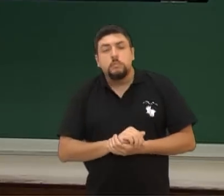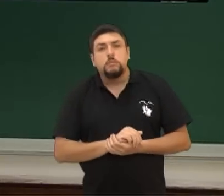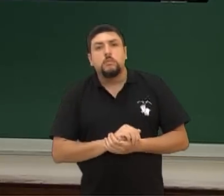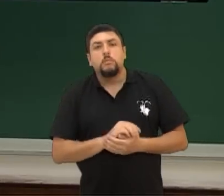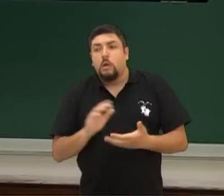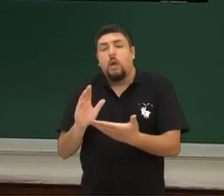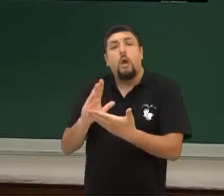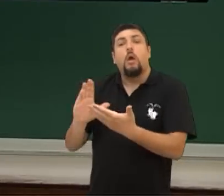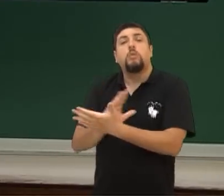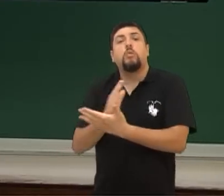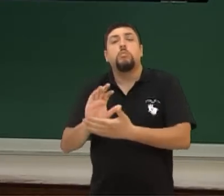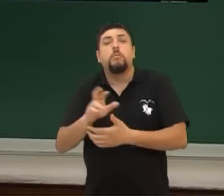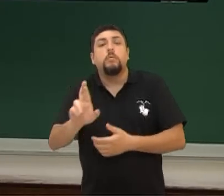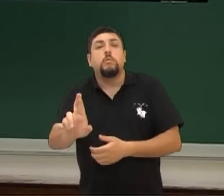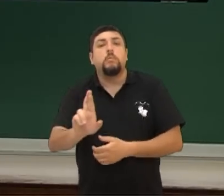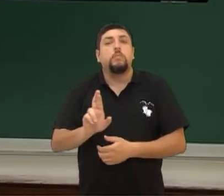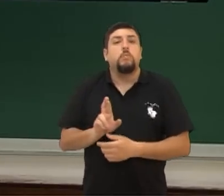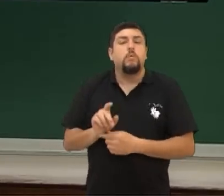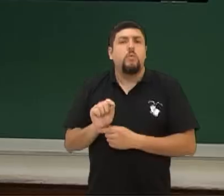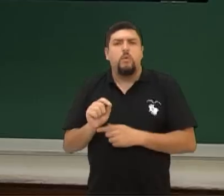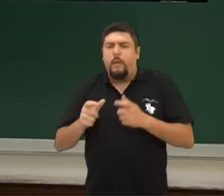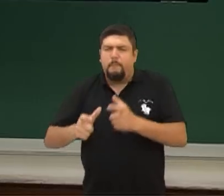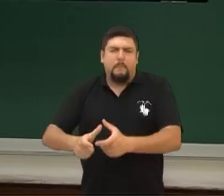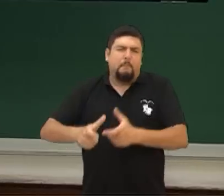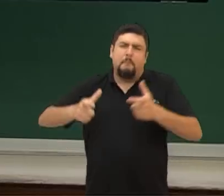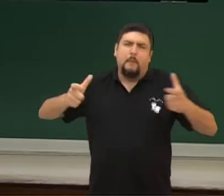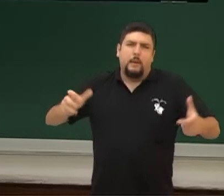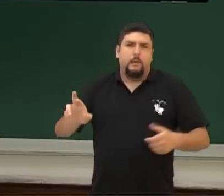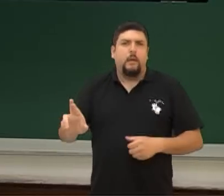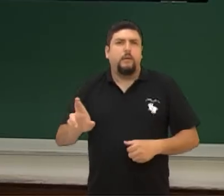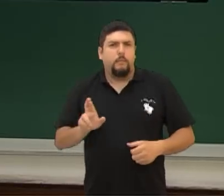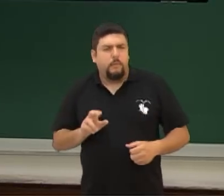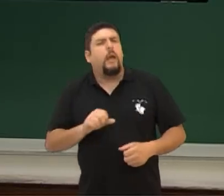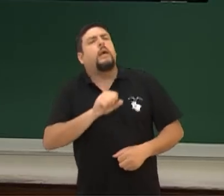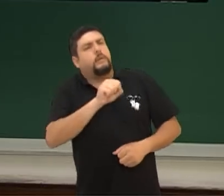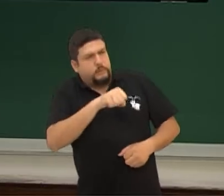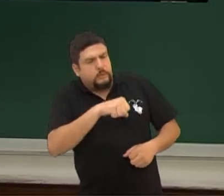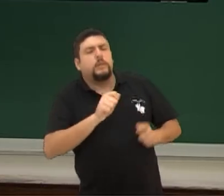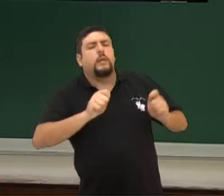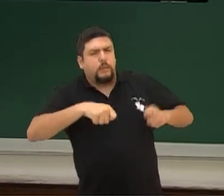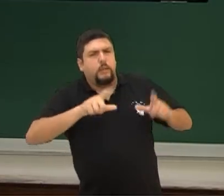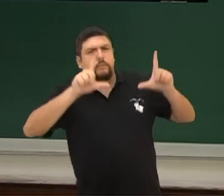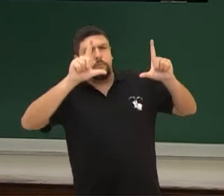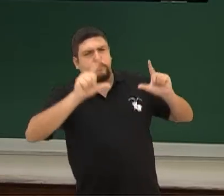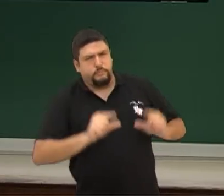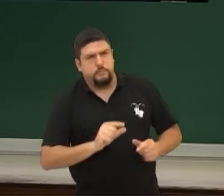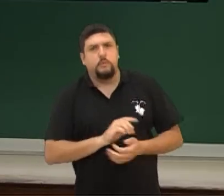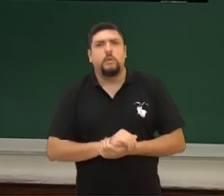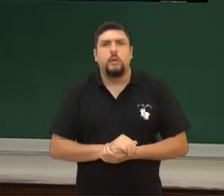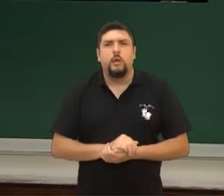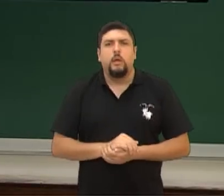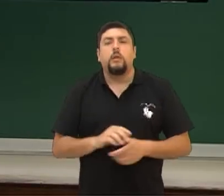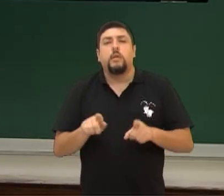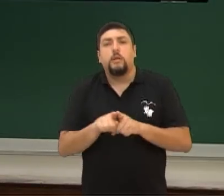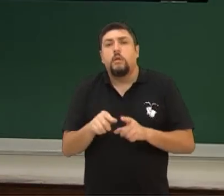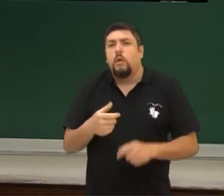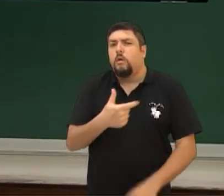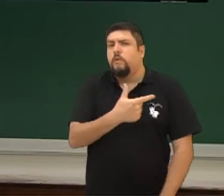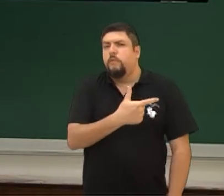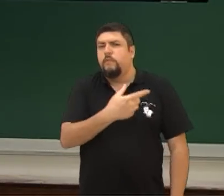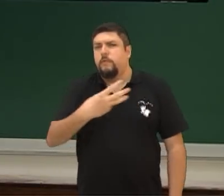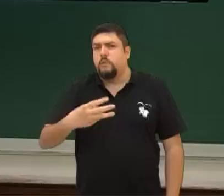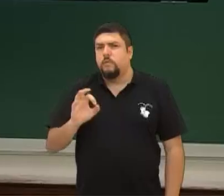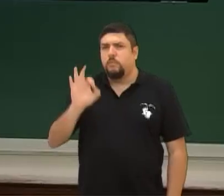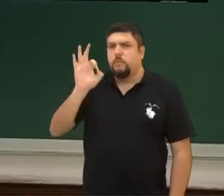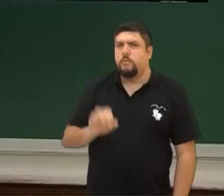essa pergunta, a maioria, claro, respondeu que sim, que poderia usar menos água. E uma pequena parte,